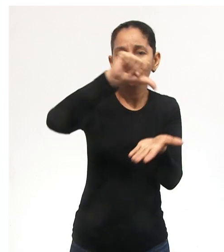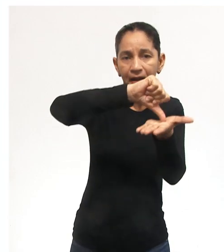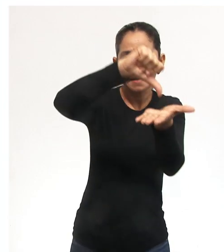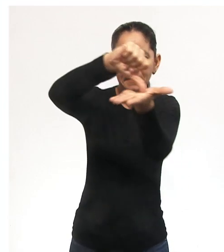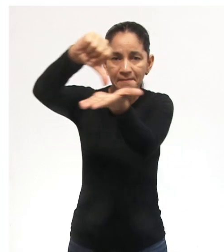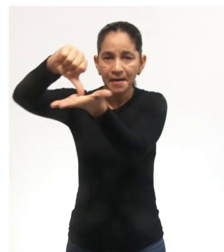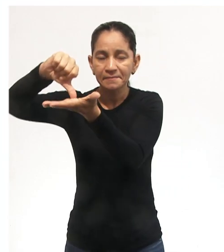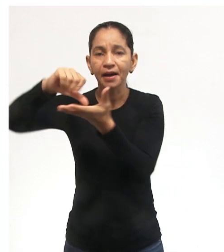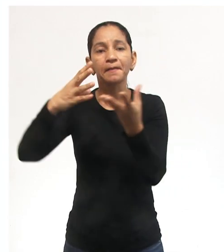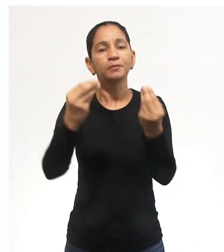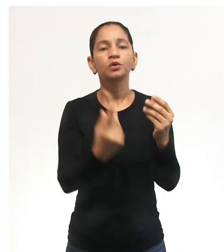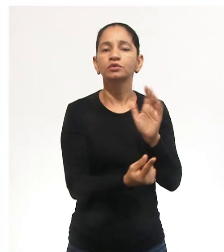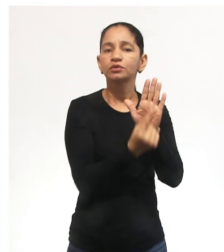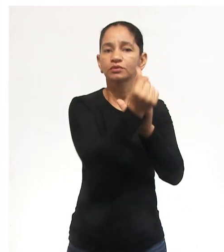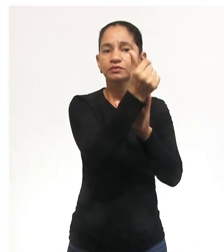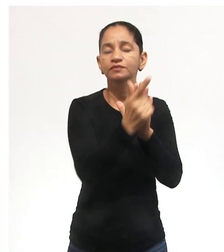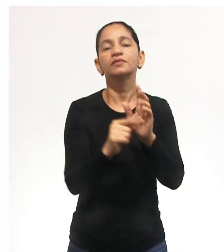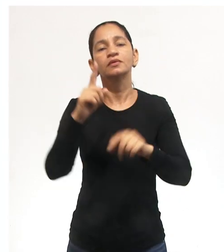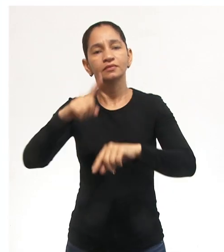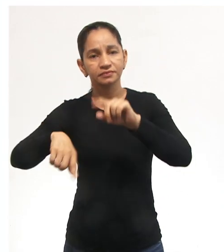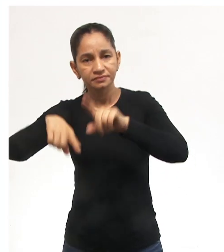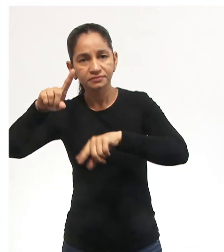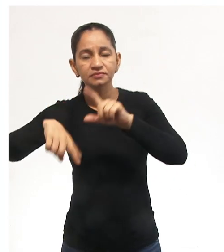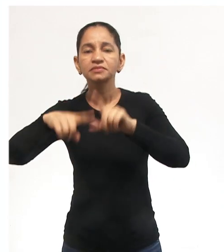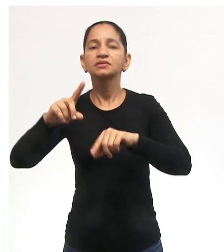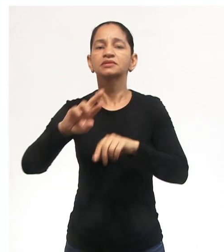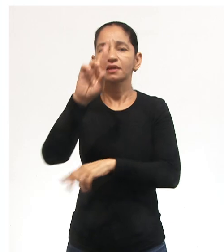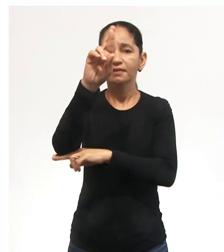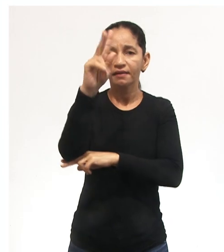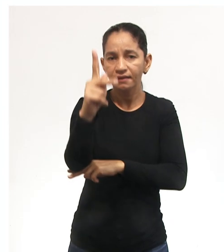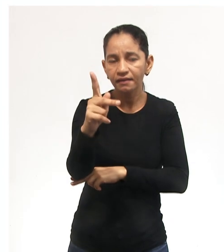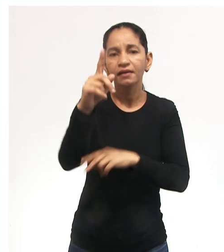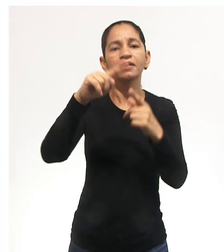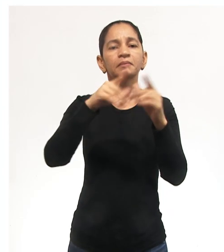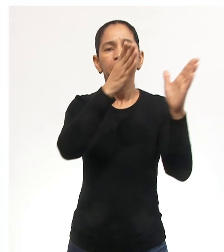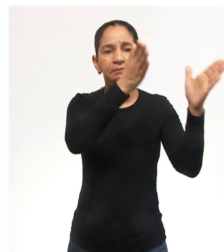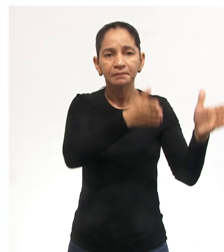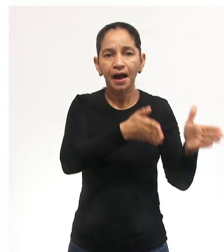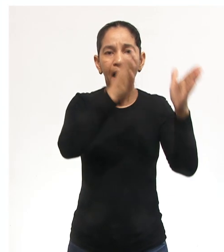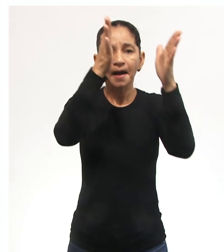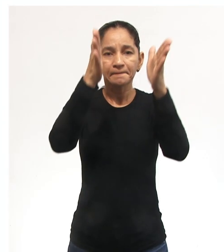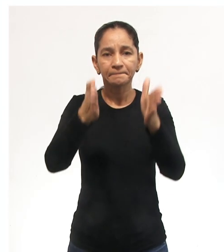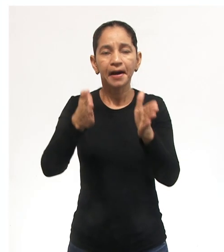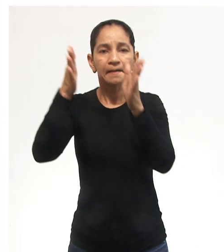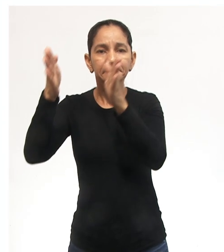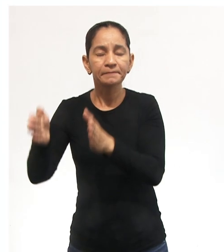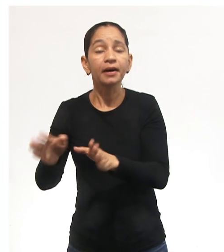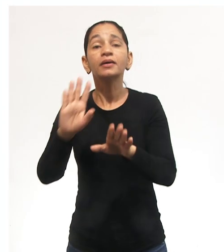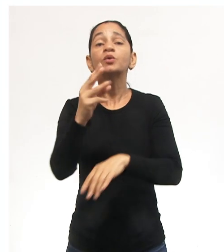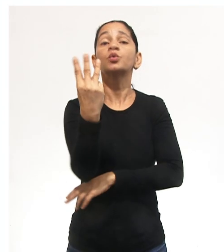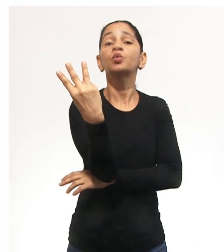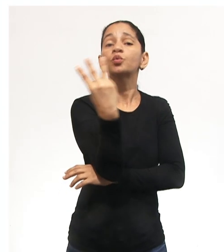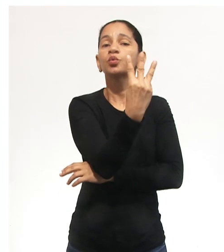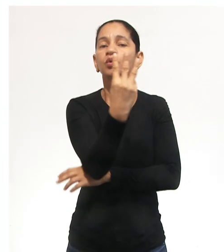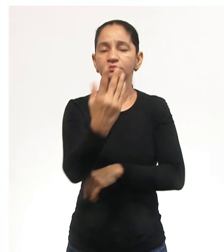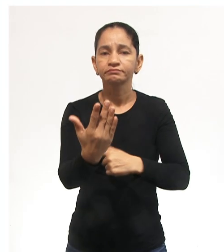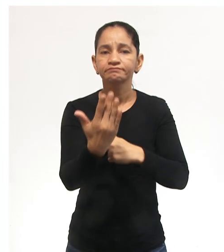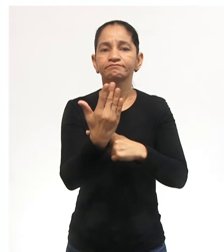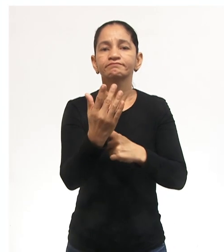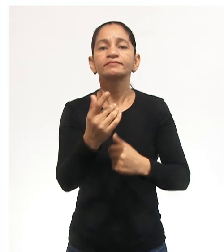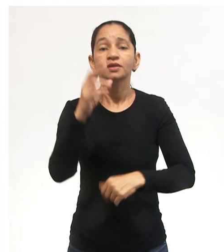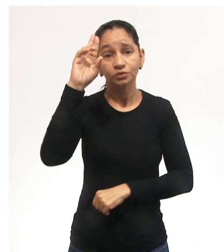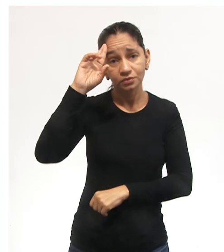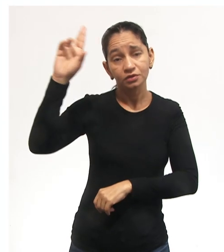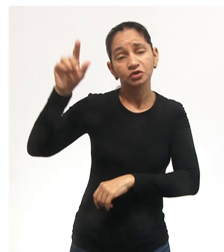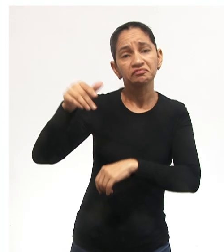na empresa, finanças, estoque, vendas e recursos humanos. O que esse sistema vai fazer? Vai ajudar a